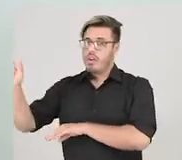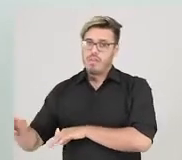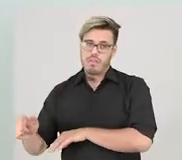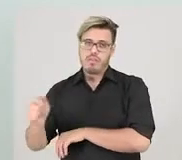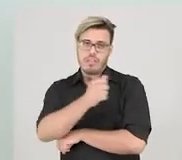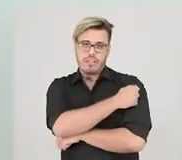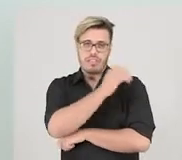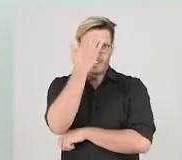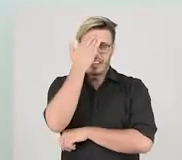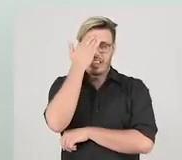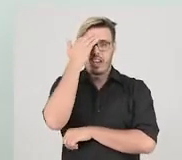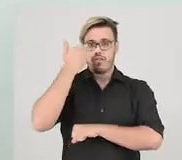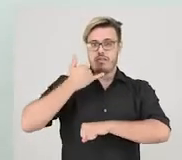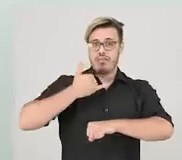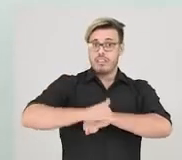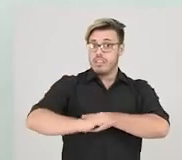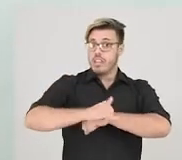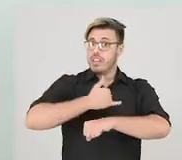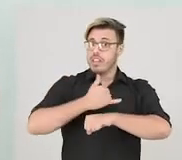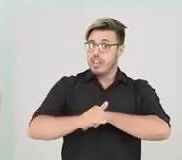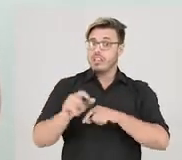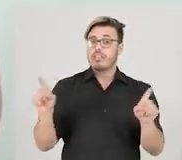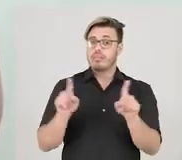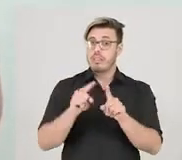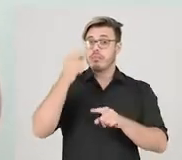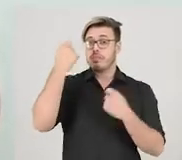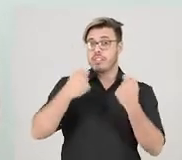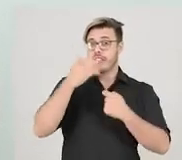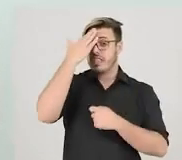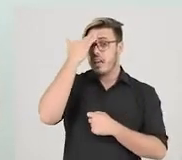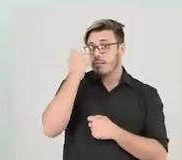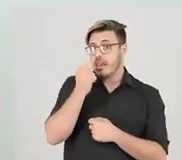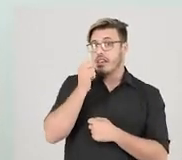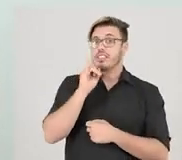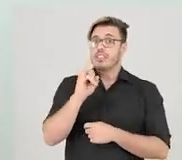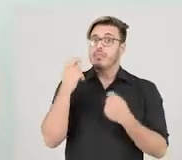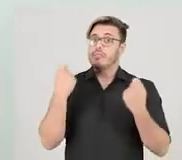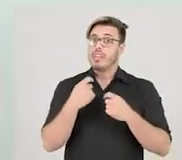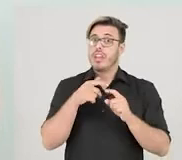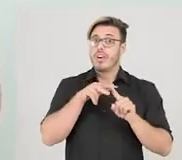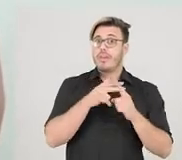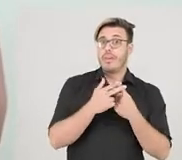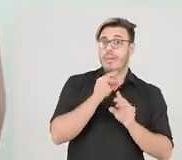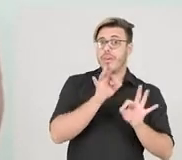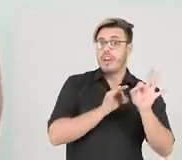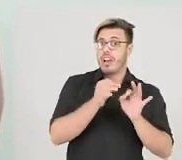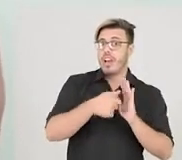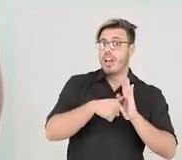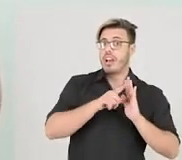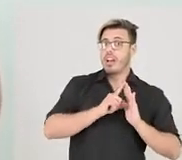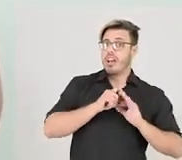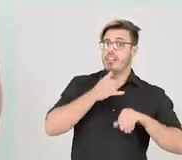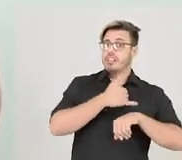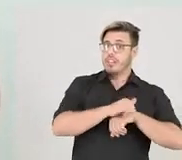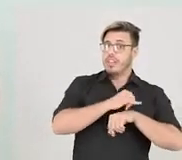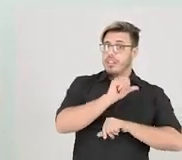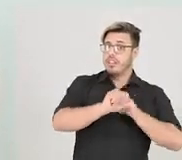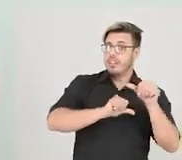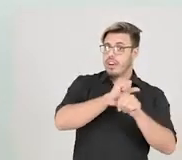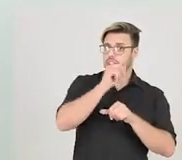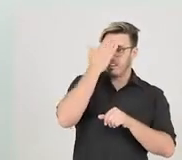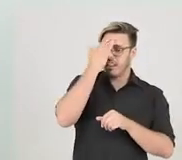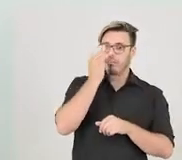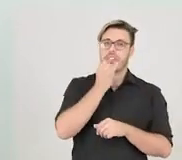pasta de comunicação com o meu estudante e eu percebo que ele não se comunica comigo, ele não aponta, ele não deu